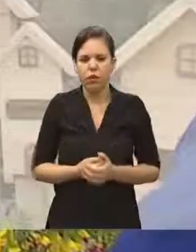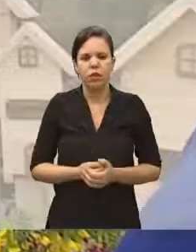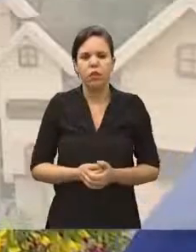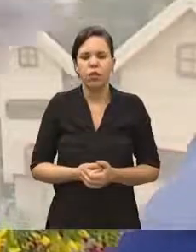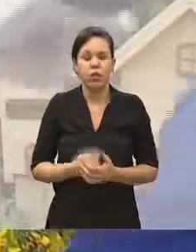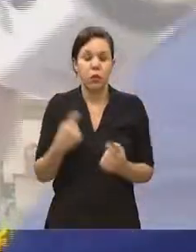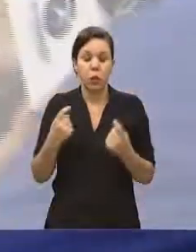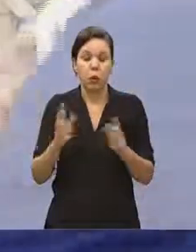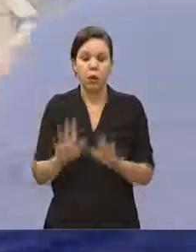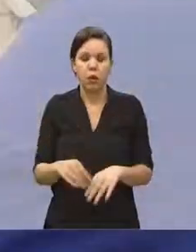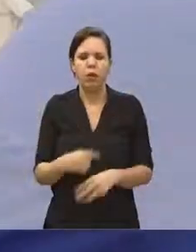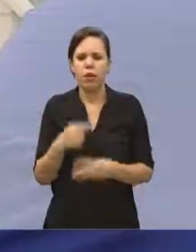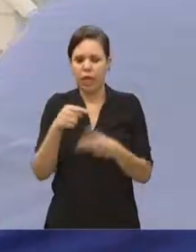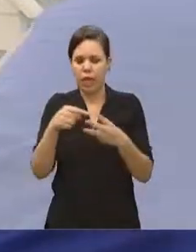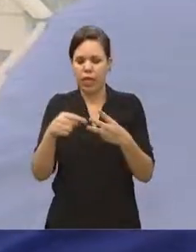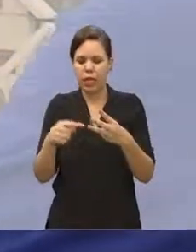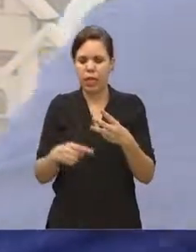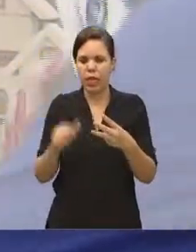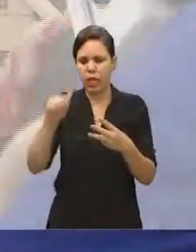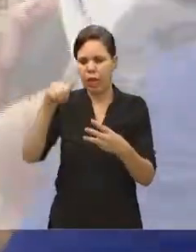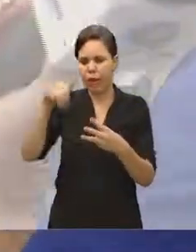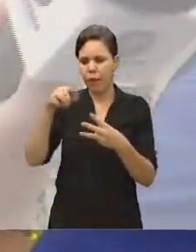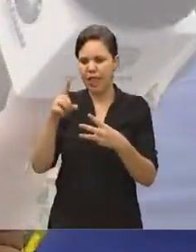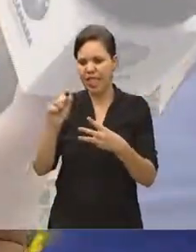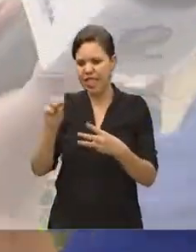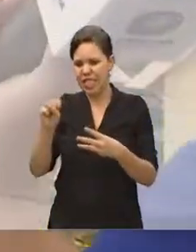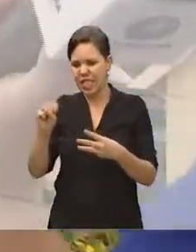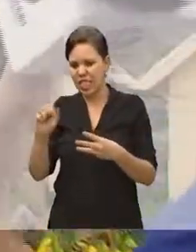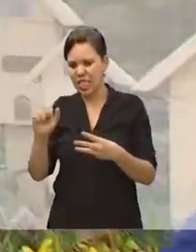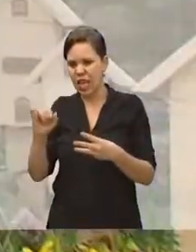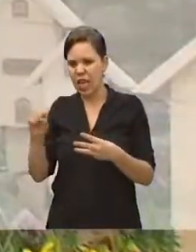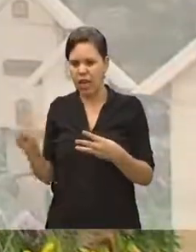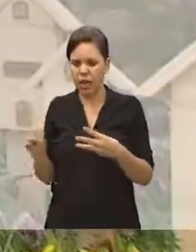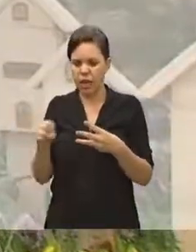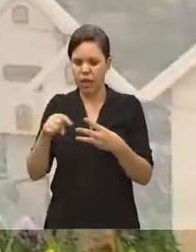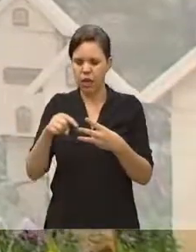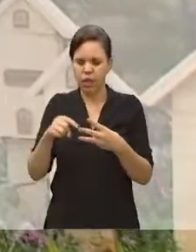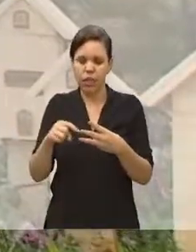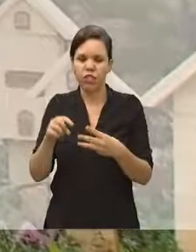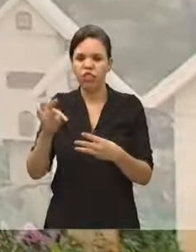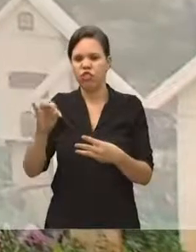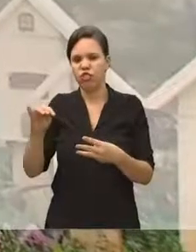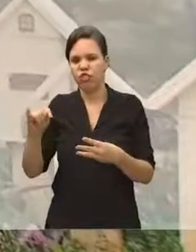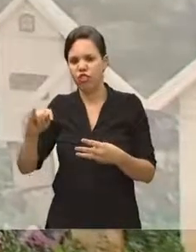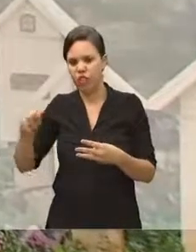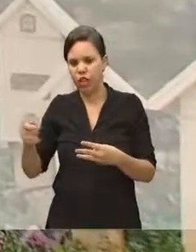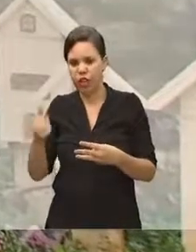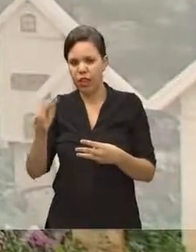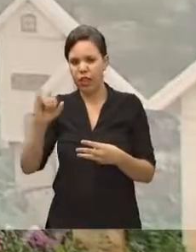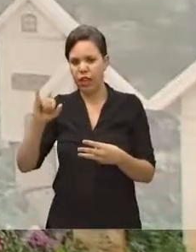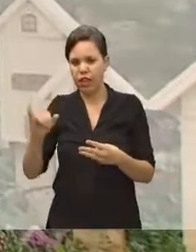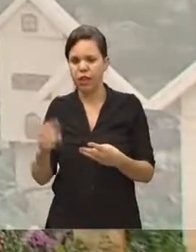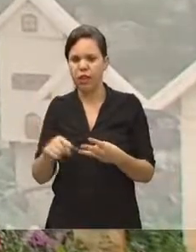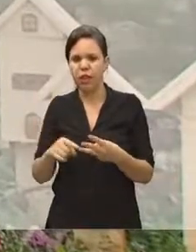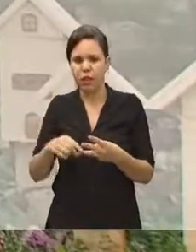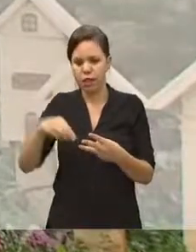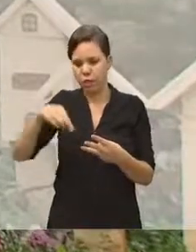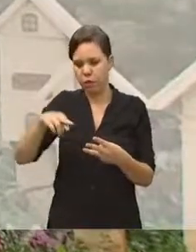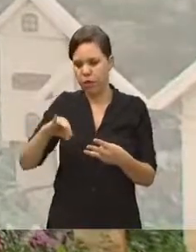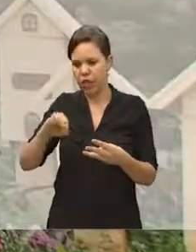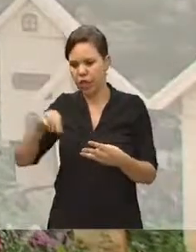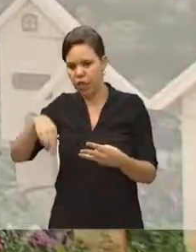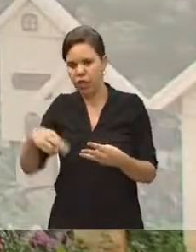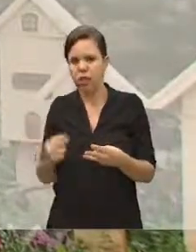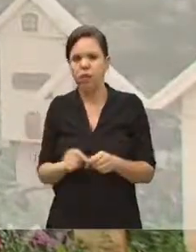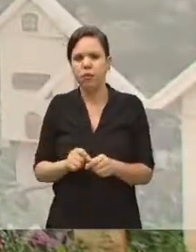que essas três espécies? Amandaçaia, mirim e jataí? A jataí, ela tem no Brasil inteiro praticamente. A mirim também tem muito,